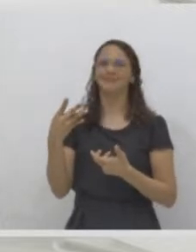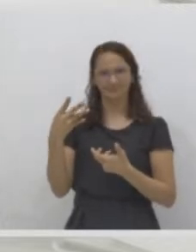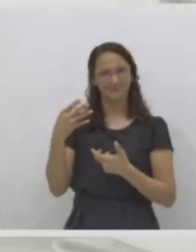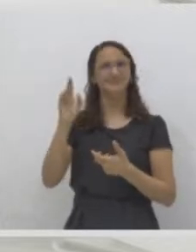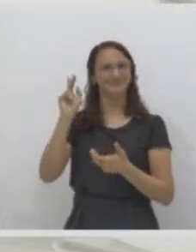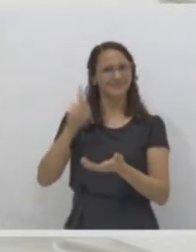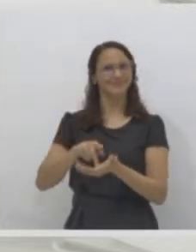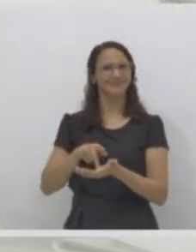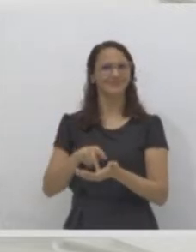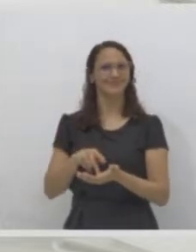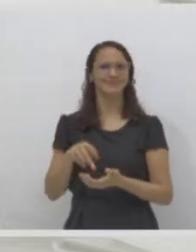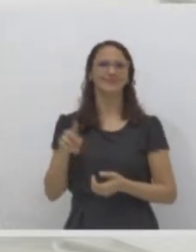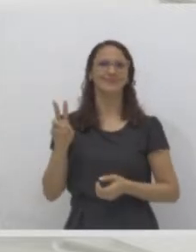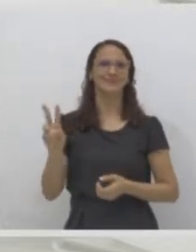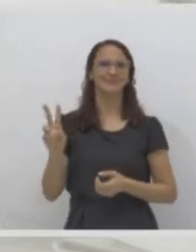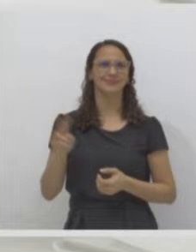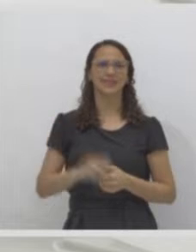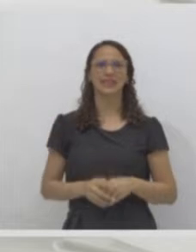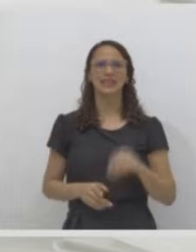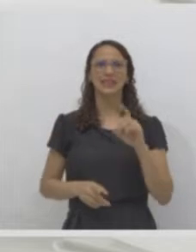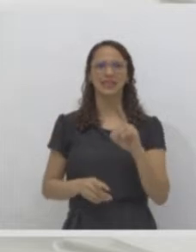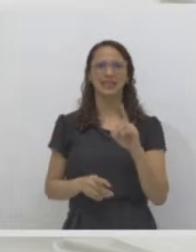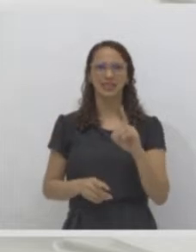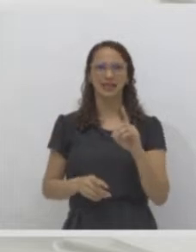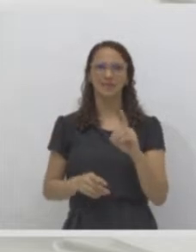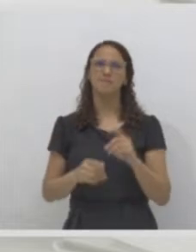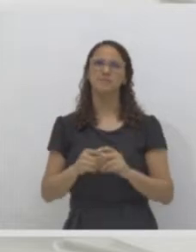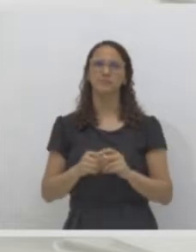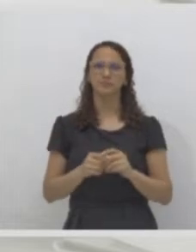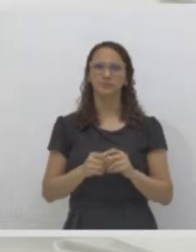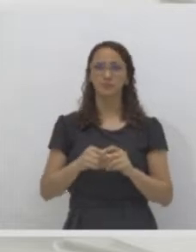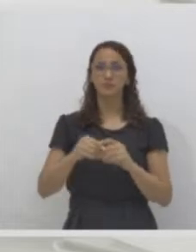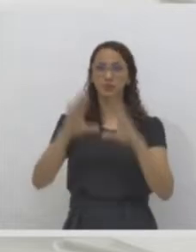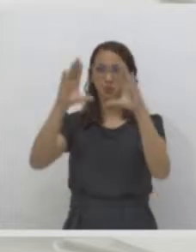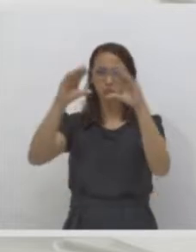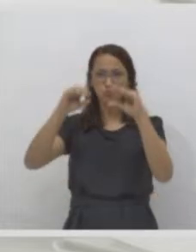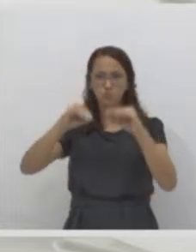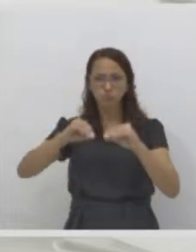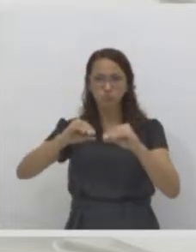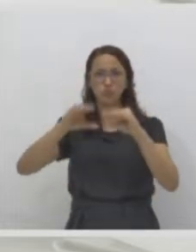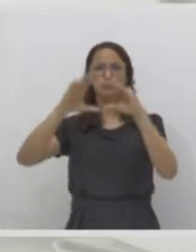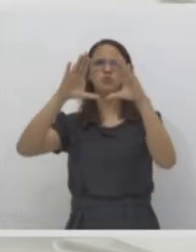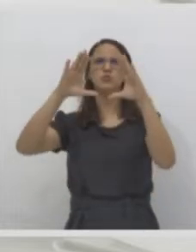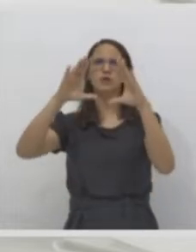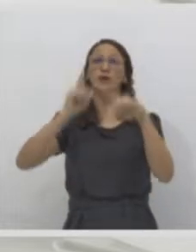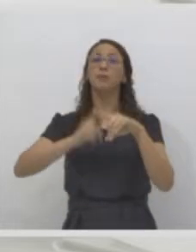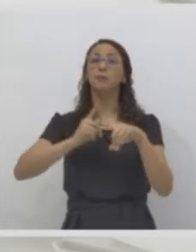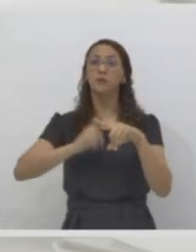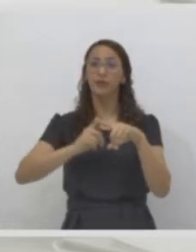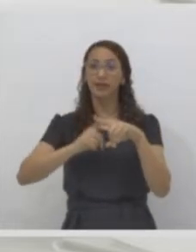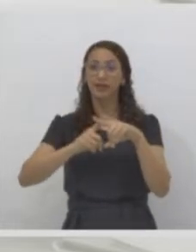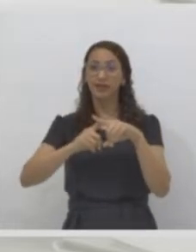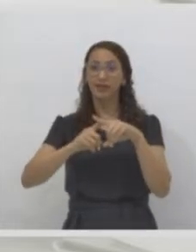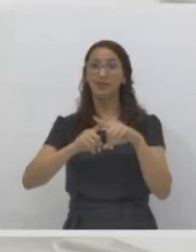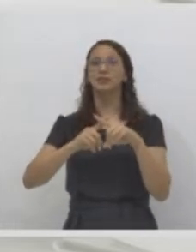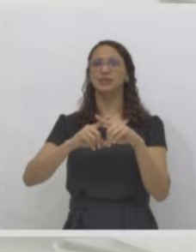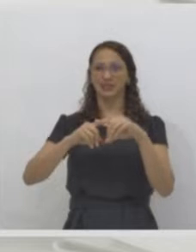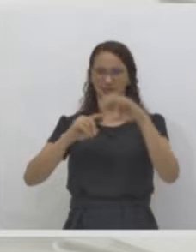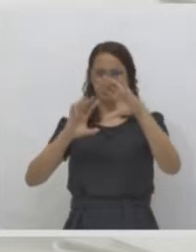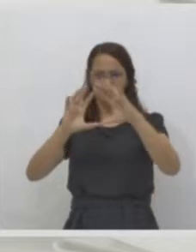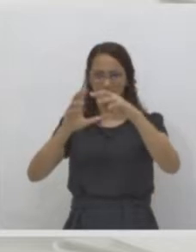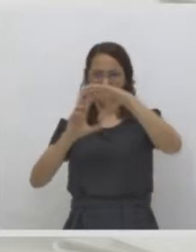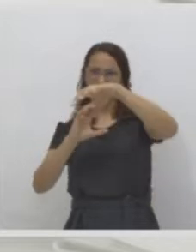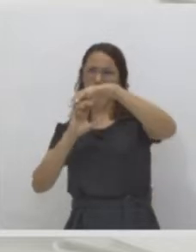verdadeira. E na letra D, a alternância entre dias e noites é uma consequência do movimento de translação